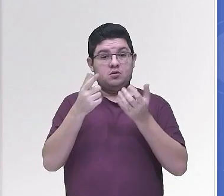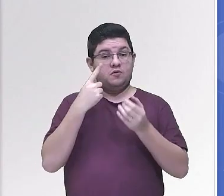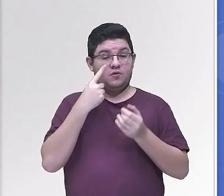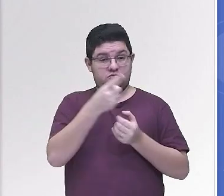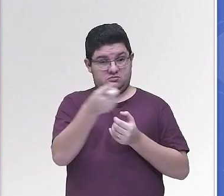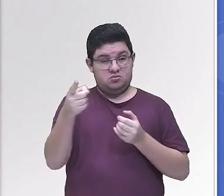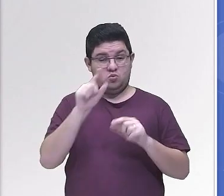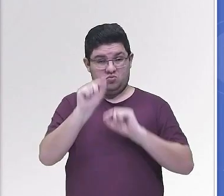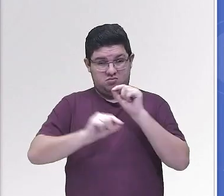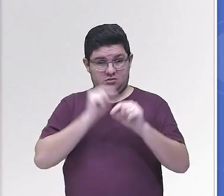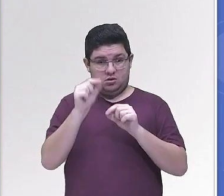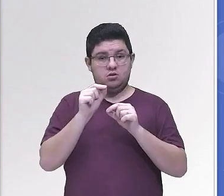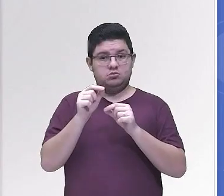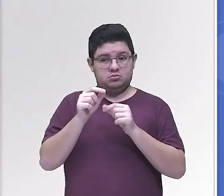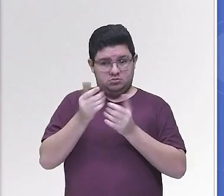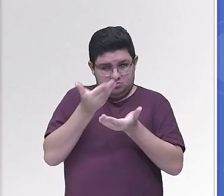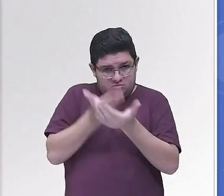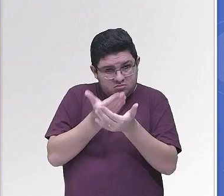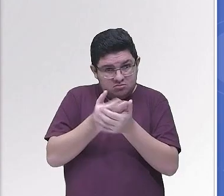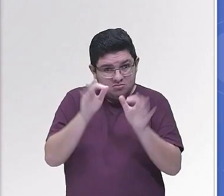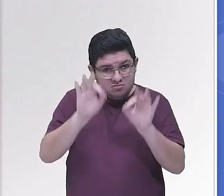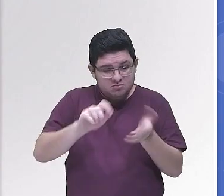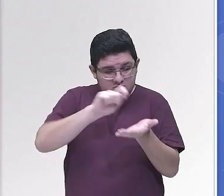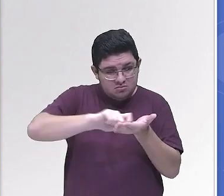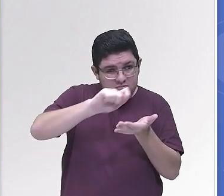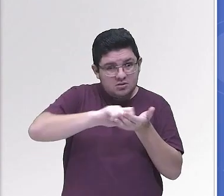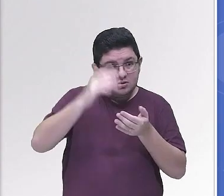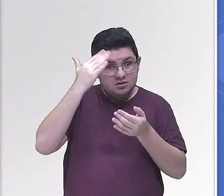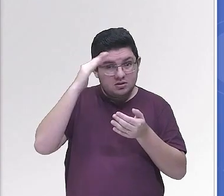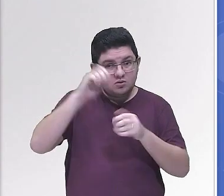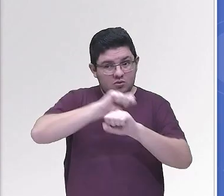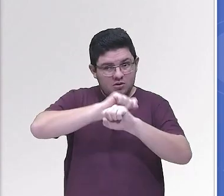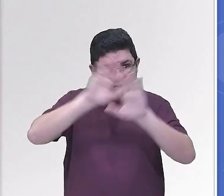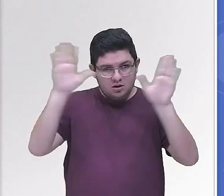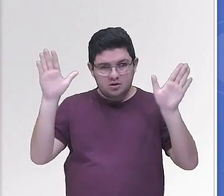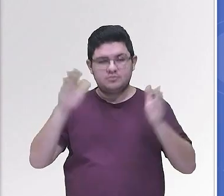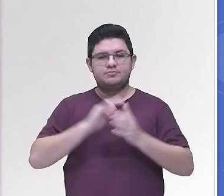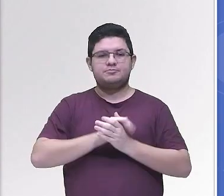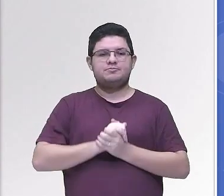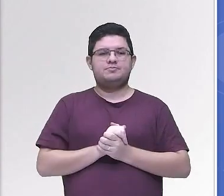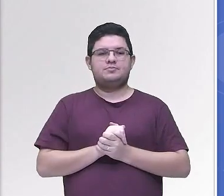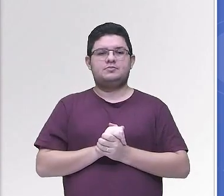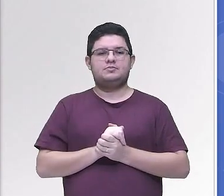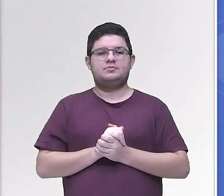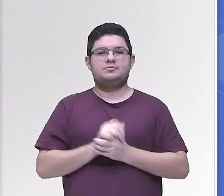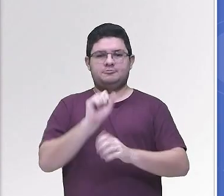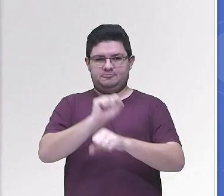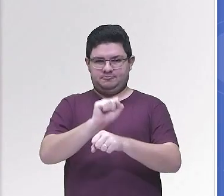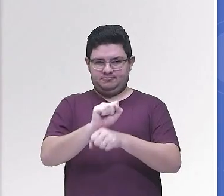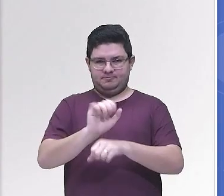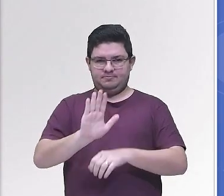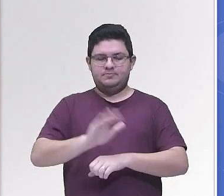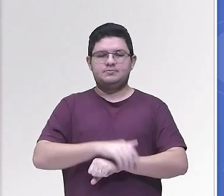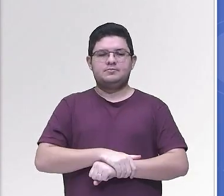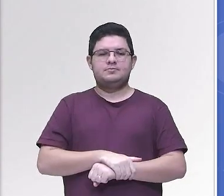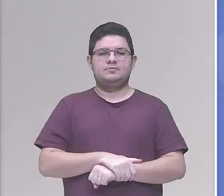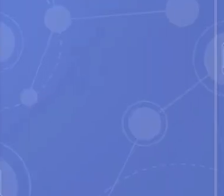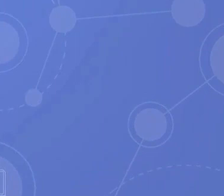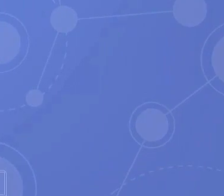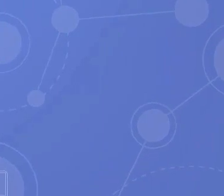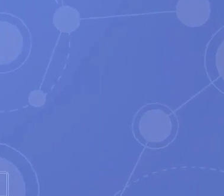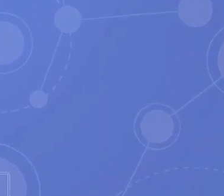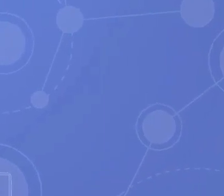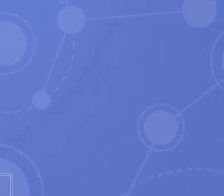vocês acompanharam, anotaram e entenderam a nossa aula. Até mais!